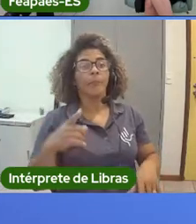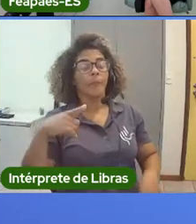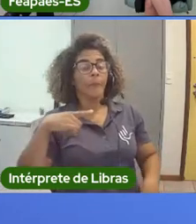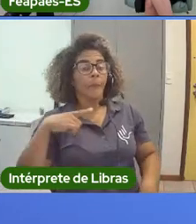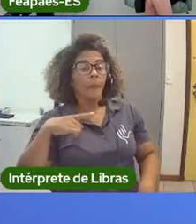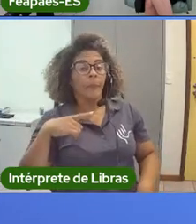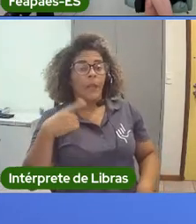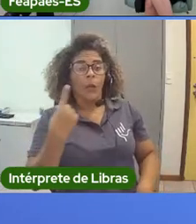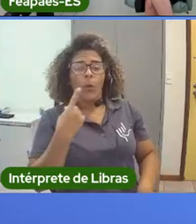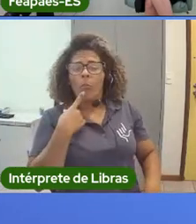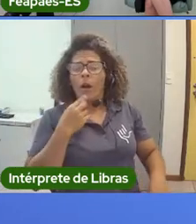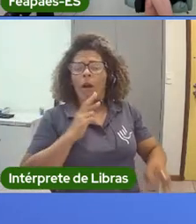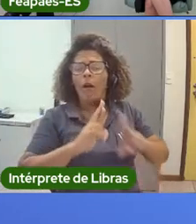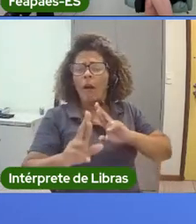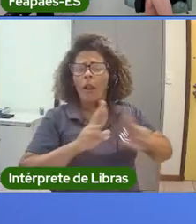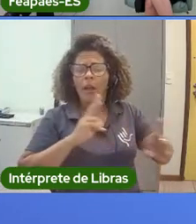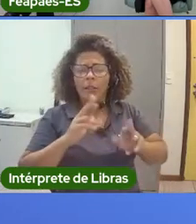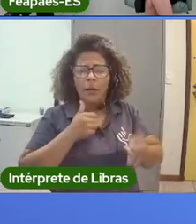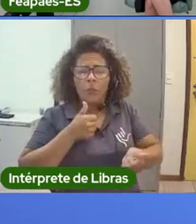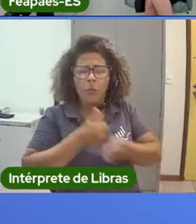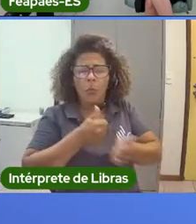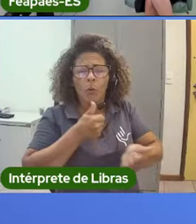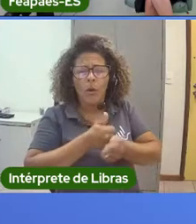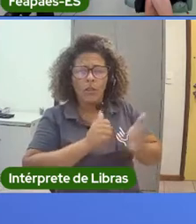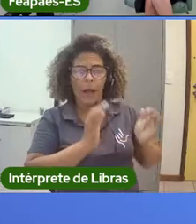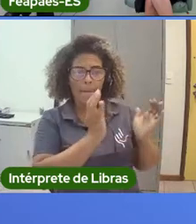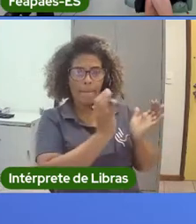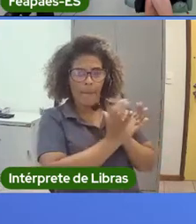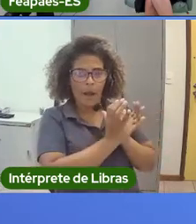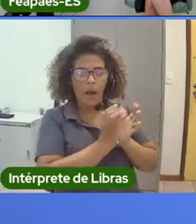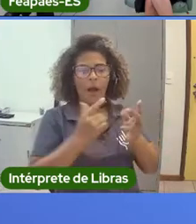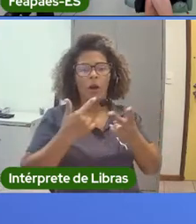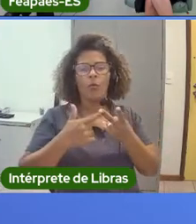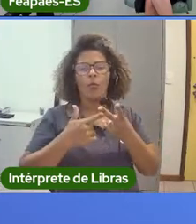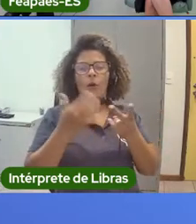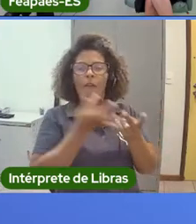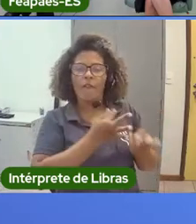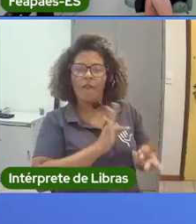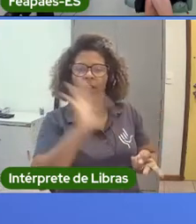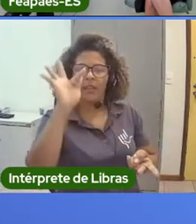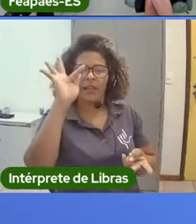uma relação muito próxima com as APAES, com a Federação Nacional das APAES.